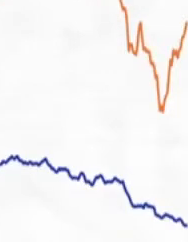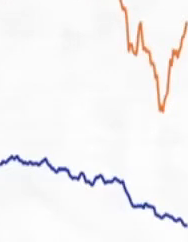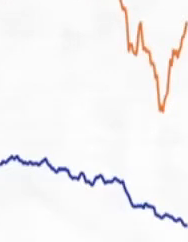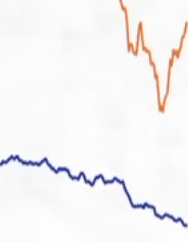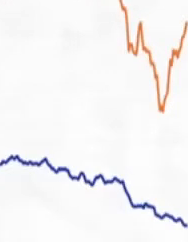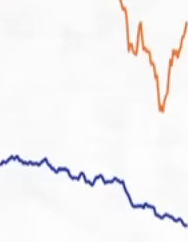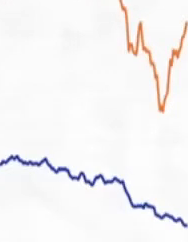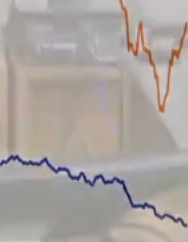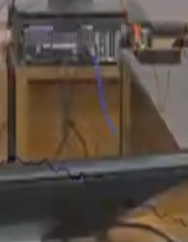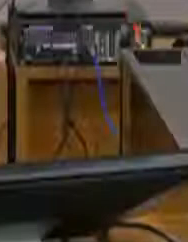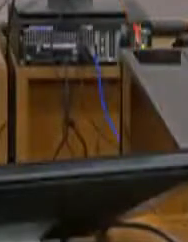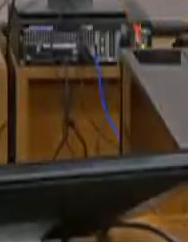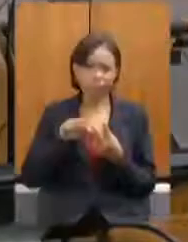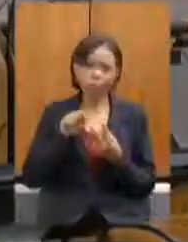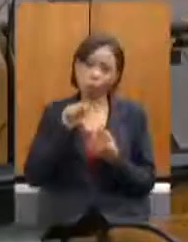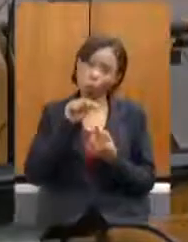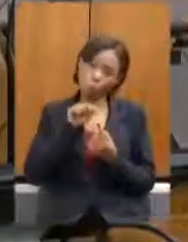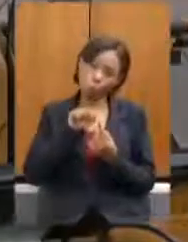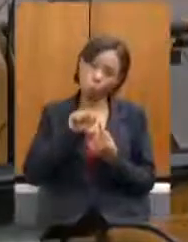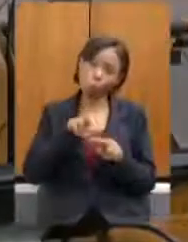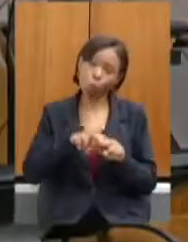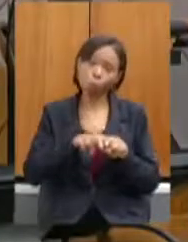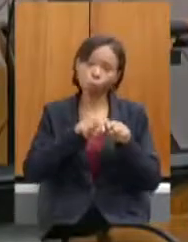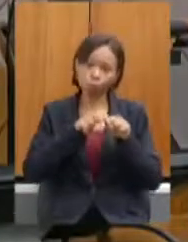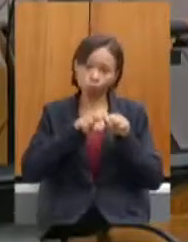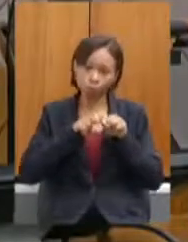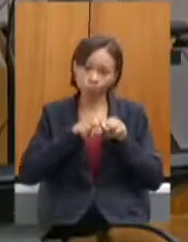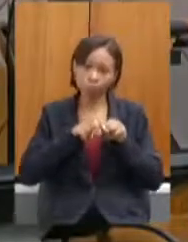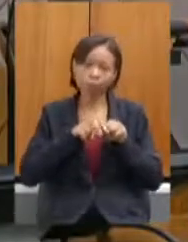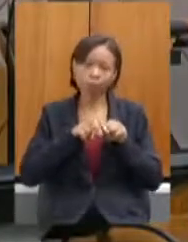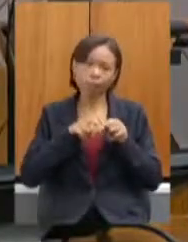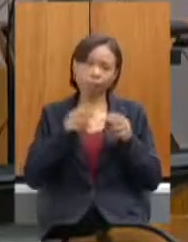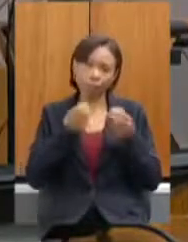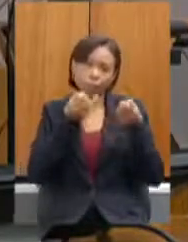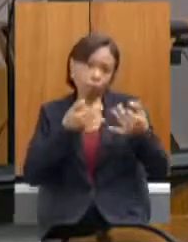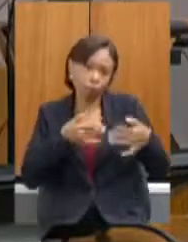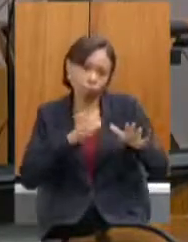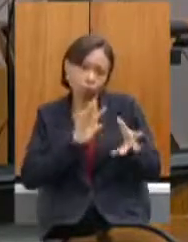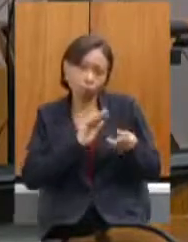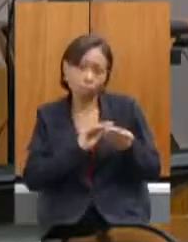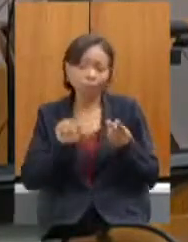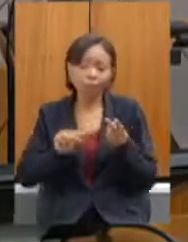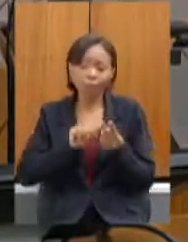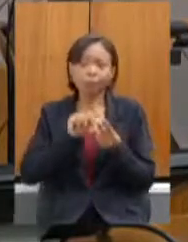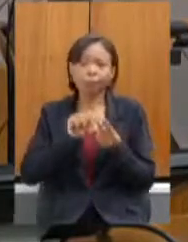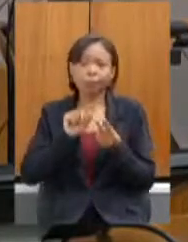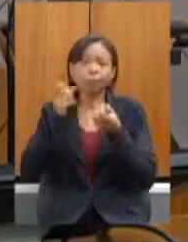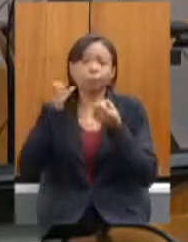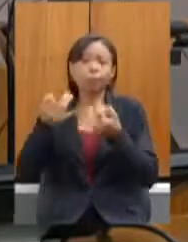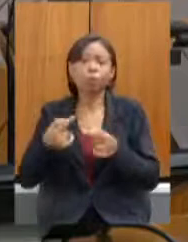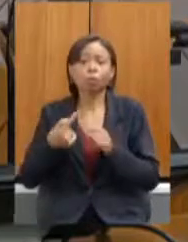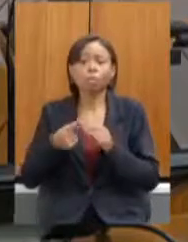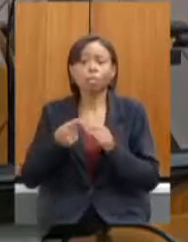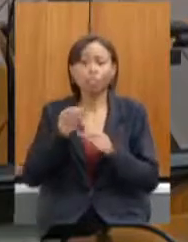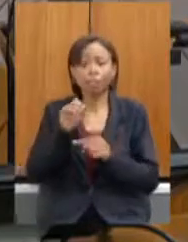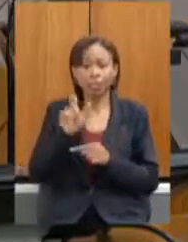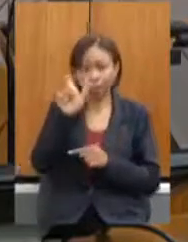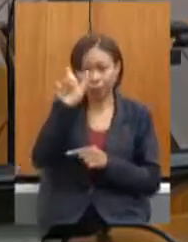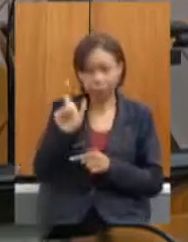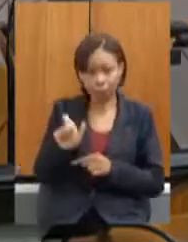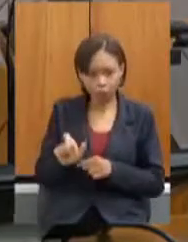que nós estamos tratando melhor pode ser uma uma explicação outra explicação é que o da pessoa que tem um diagnóstico E aí